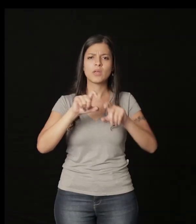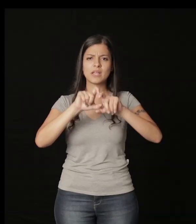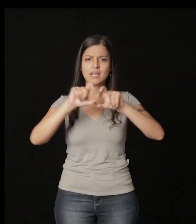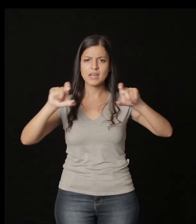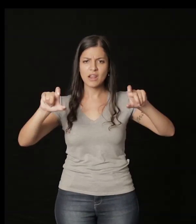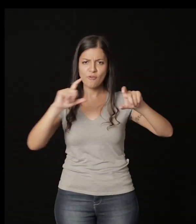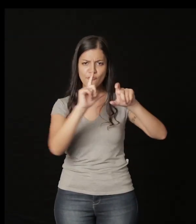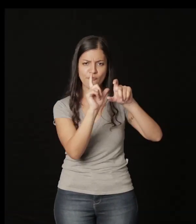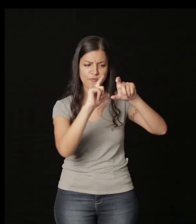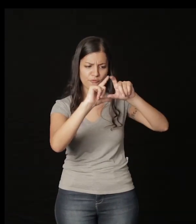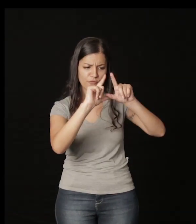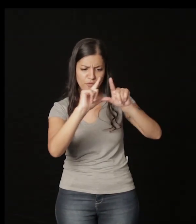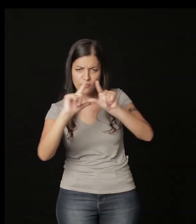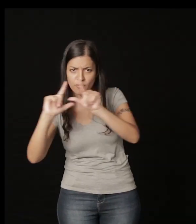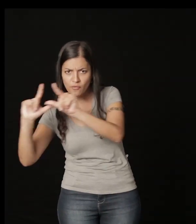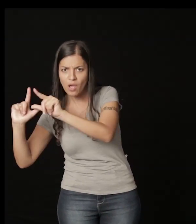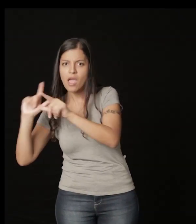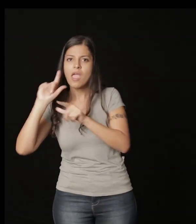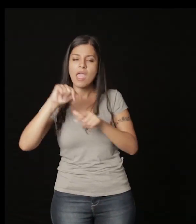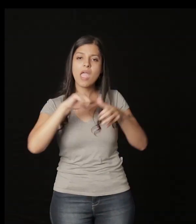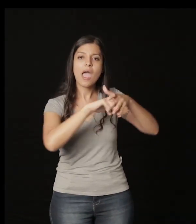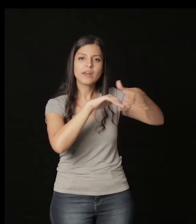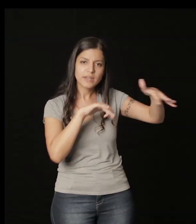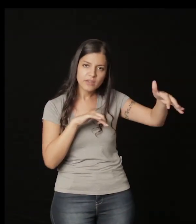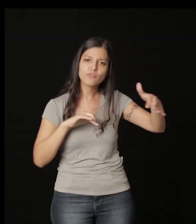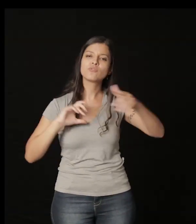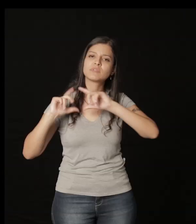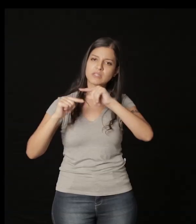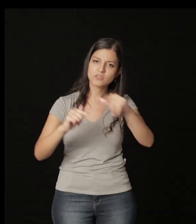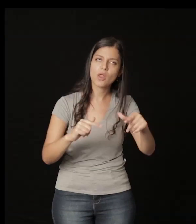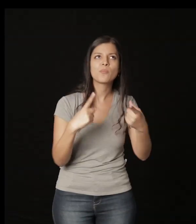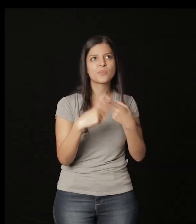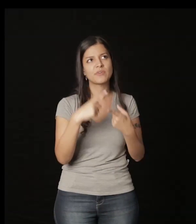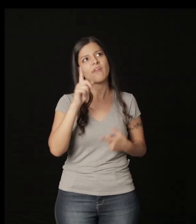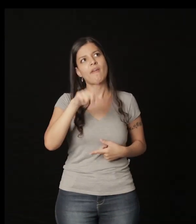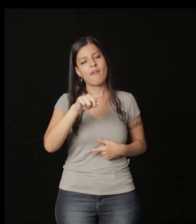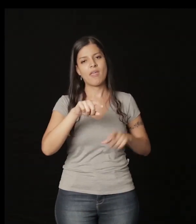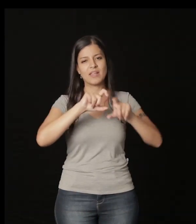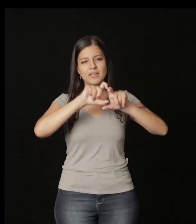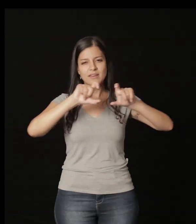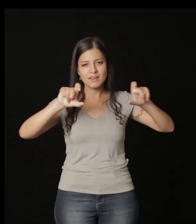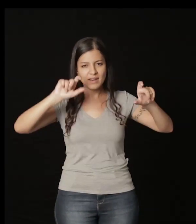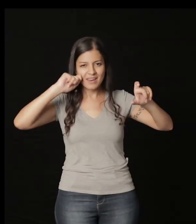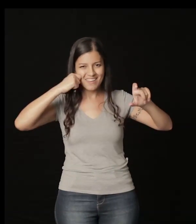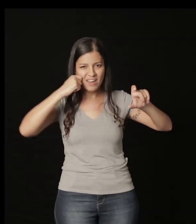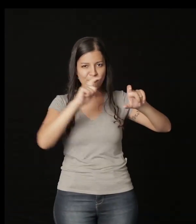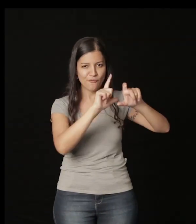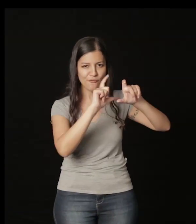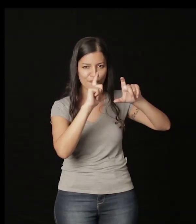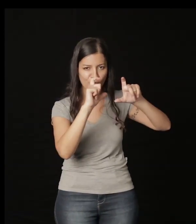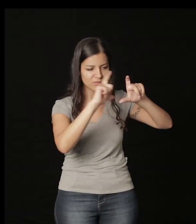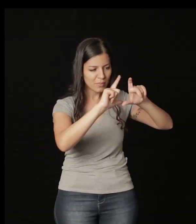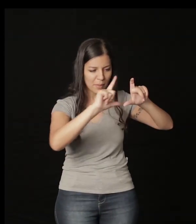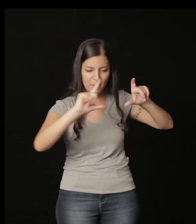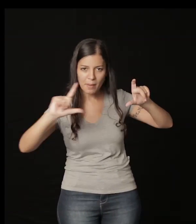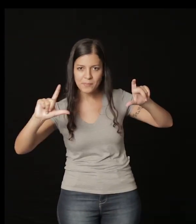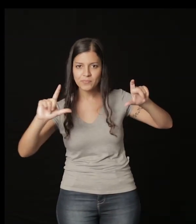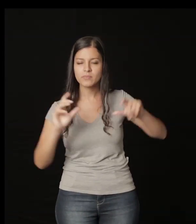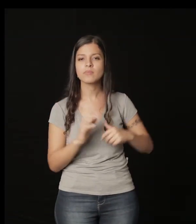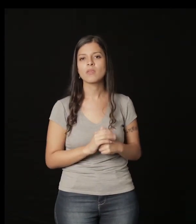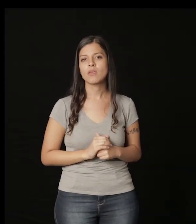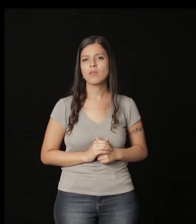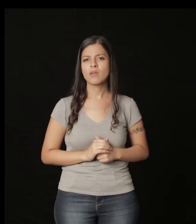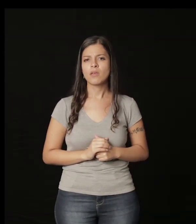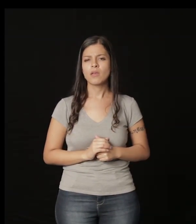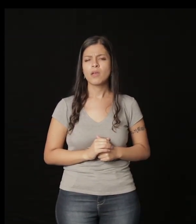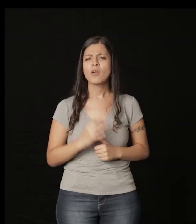imaginando esses negativos, esses arquivos, são arquivos tradicionais no sentido de negativos. Como será